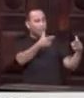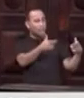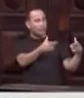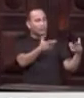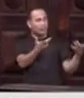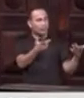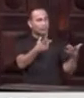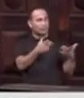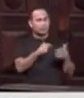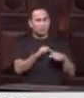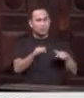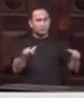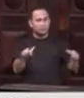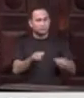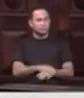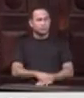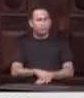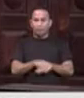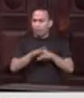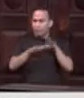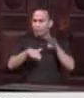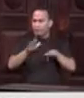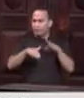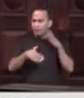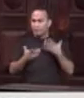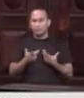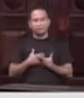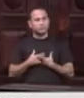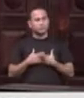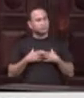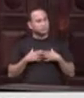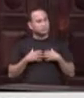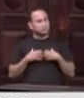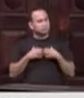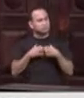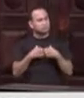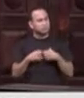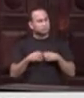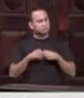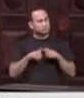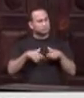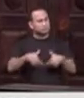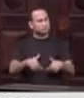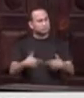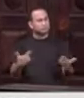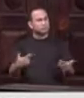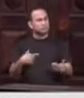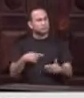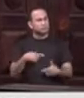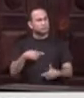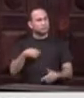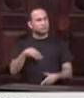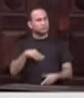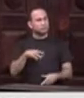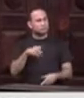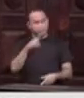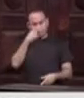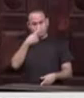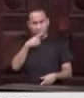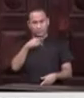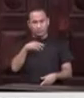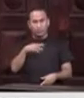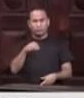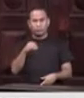GAECO. Aliás, às vezes, participando de operações policiais comandadas por promotores, o que é um